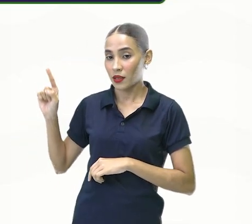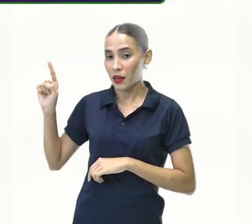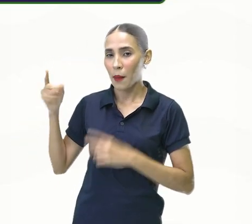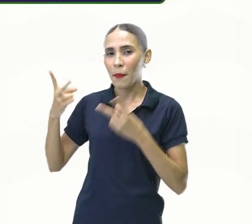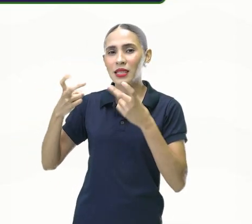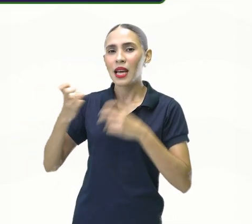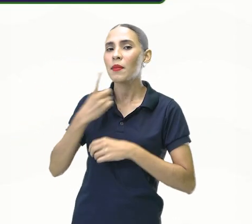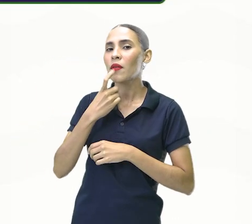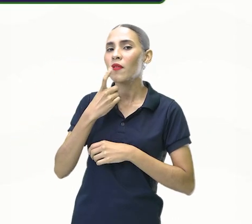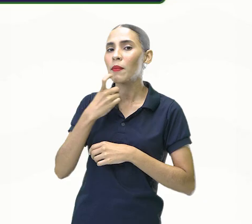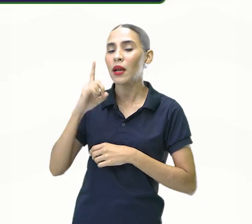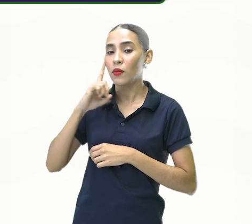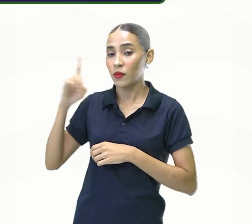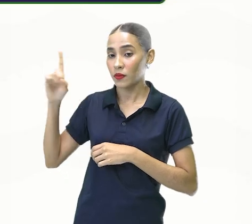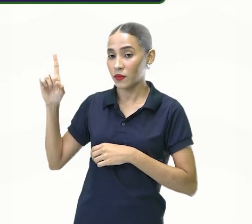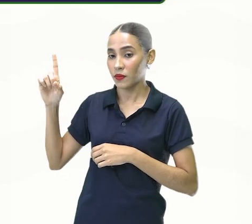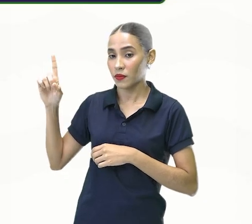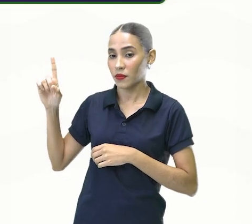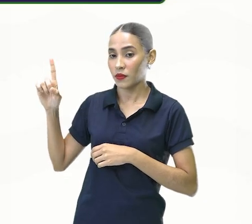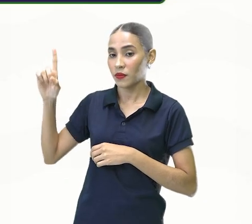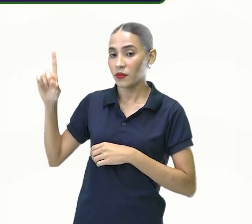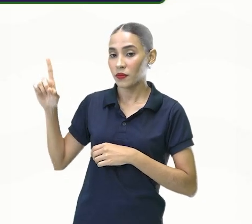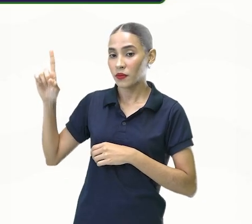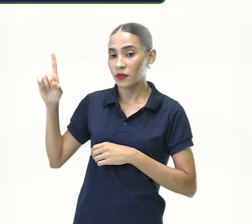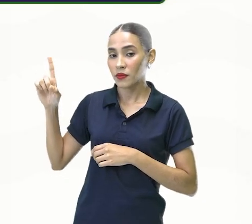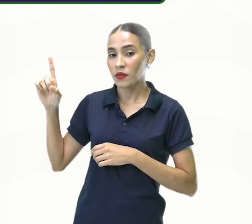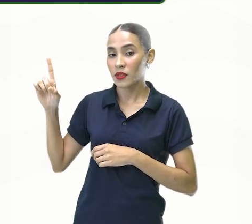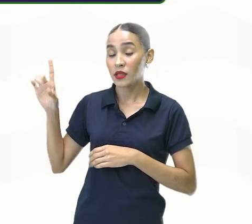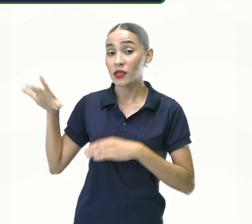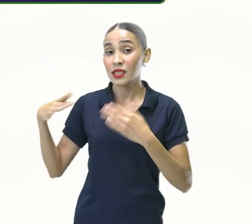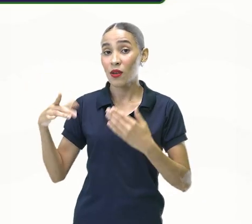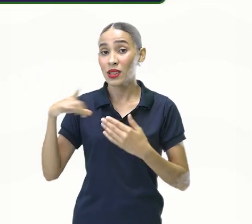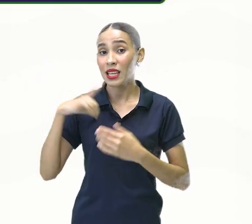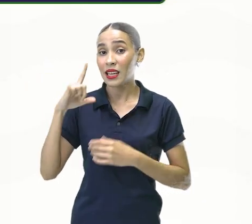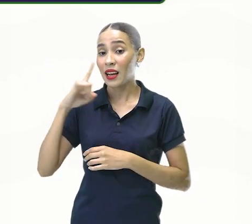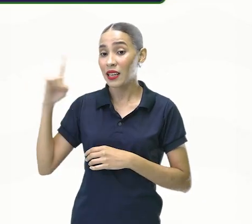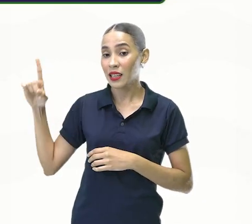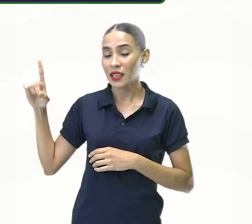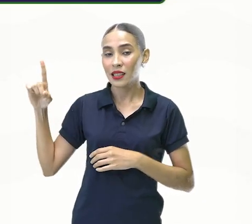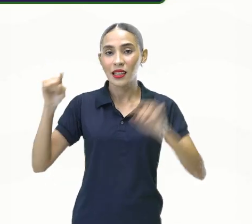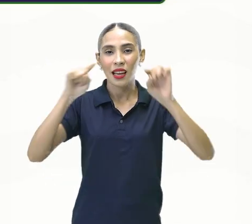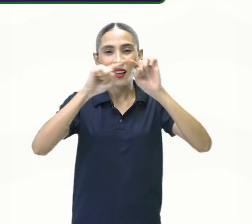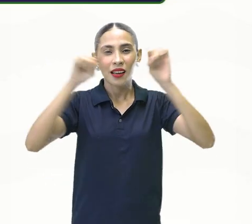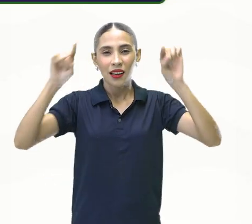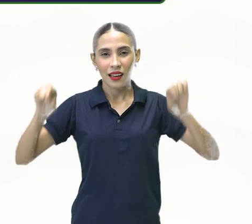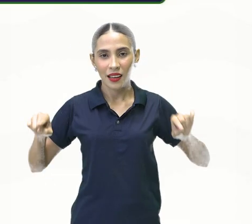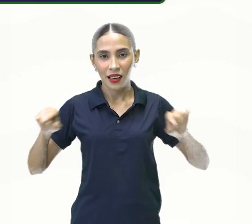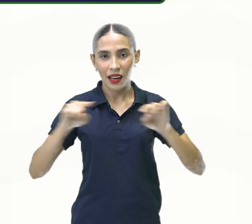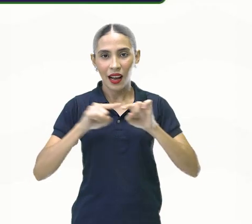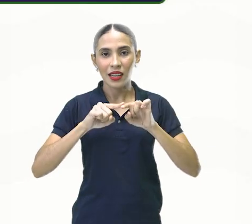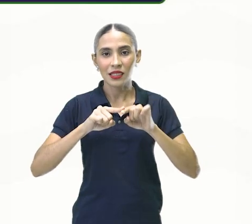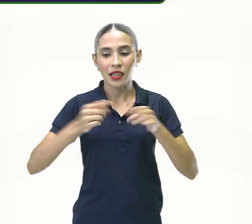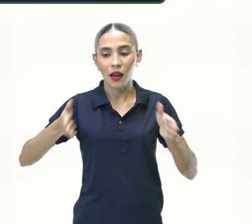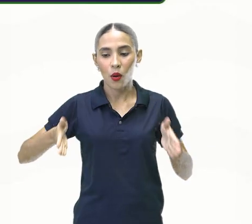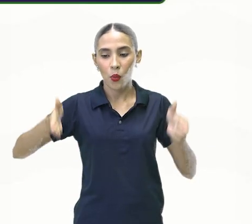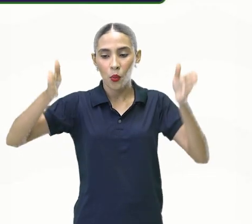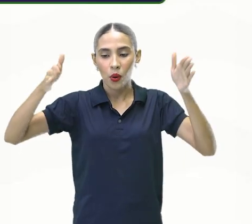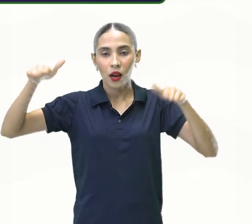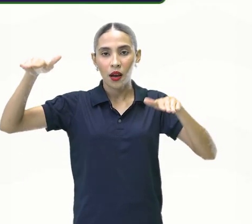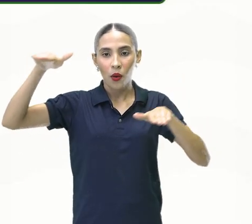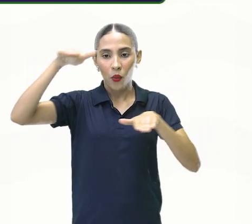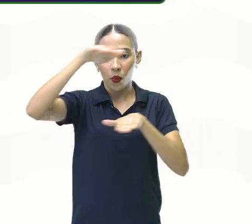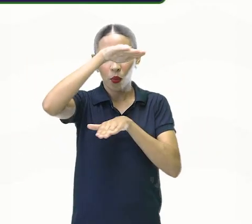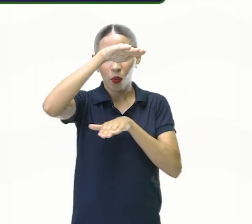paredes internas metálicas e uma pequena abertura, que permite a passagem de radiação.